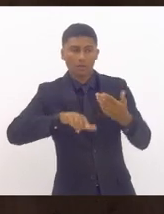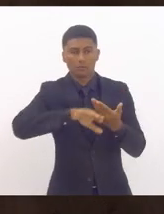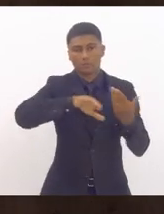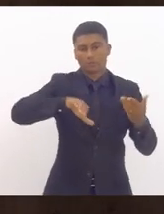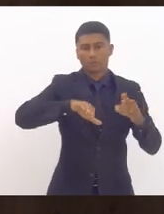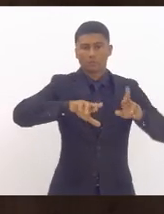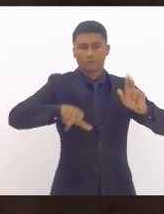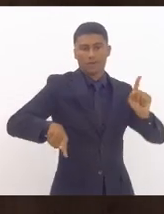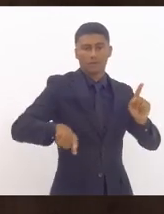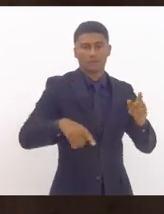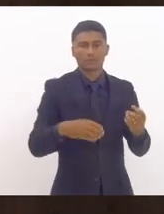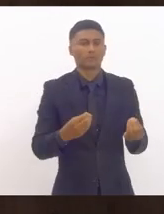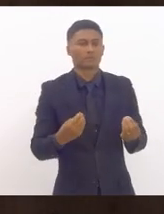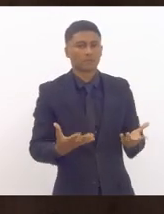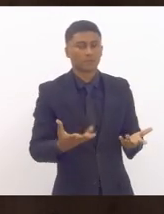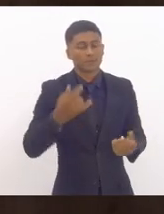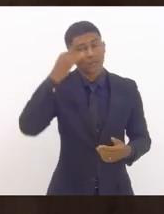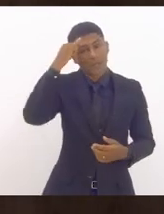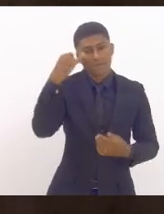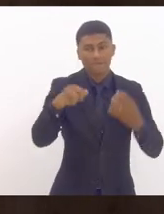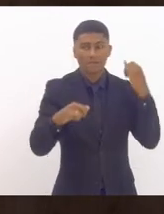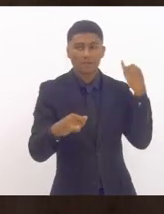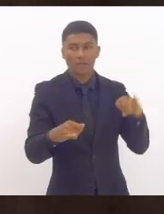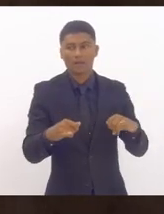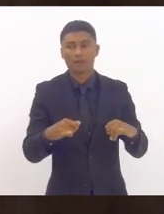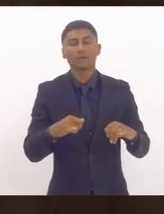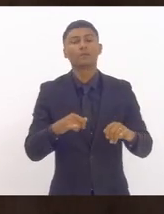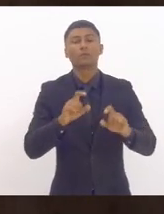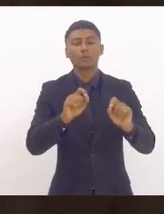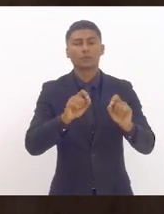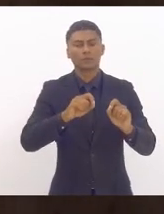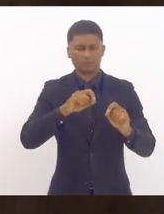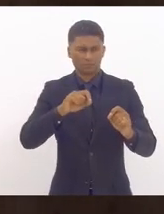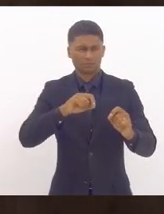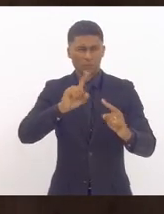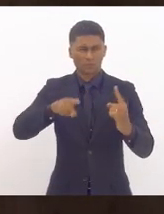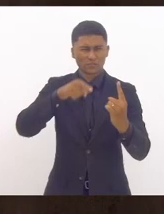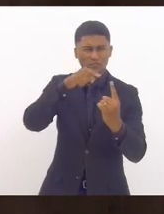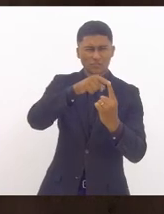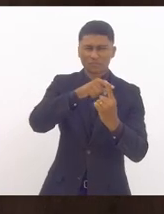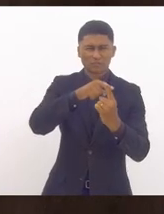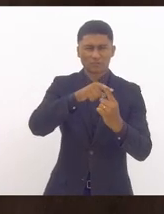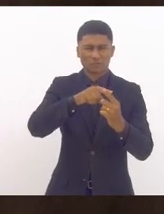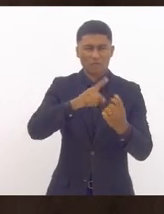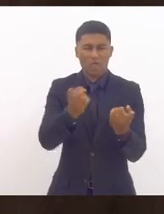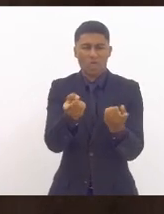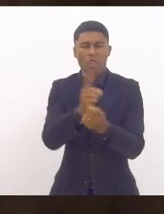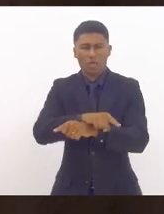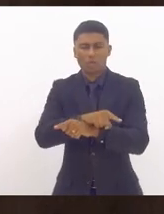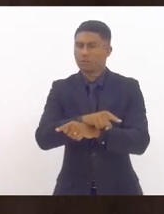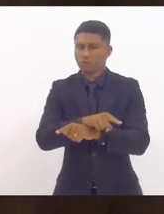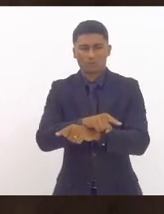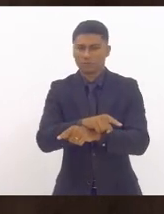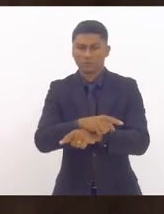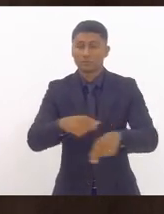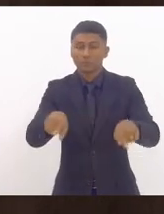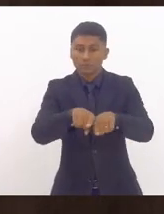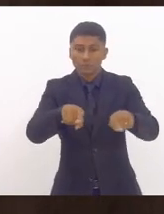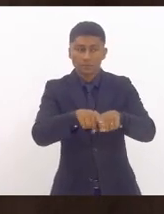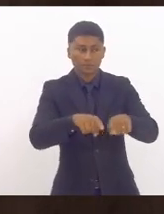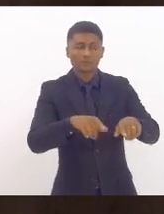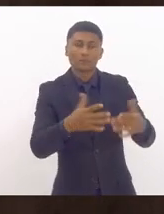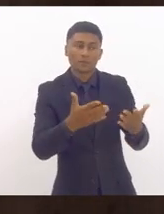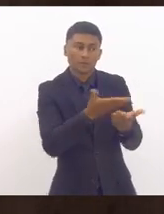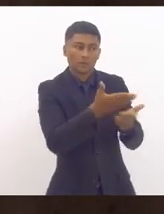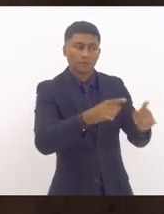para evitar o desvirtuamento do objetivo do programa e que ocorra a substituição de mão de obra do